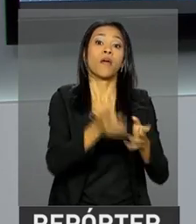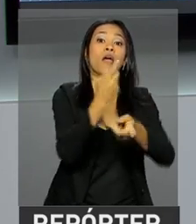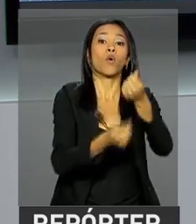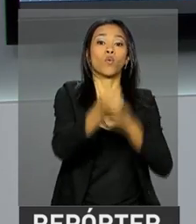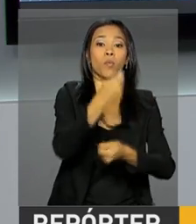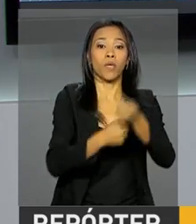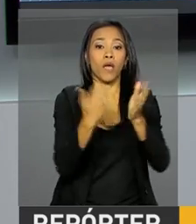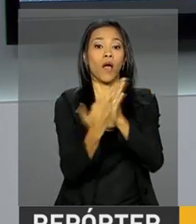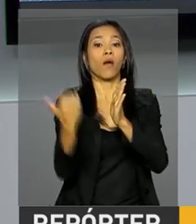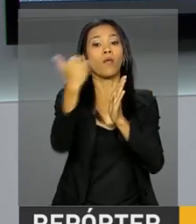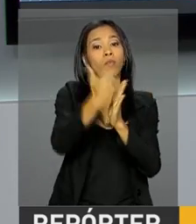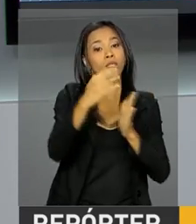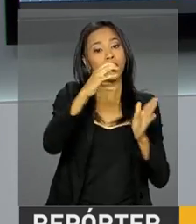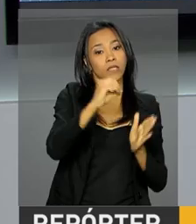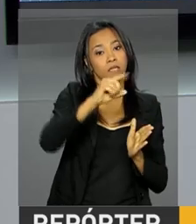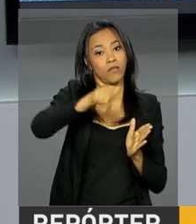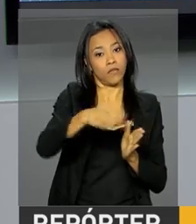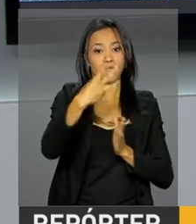deve crescer